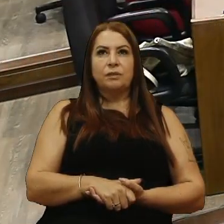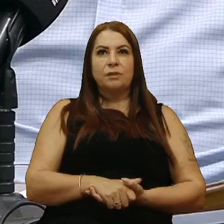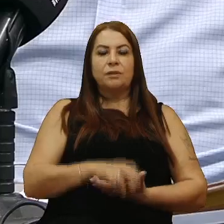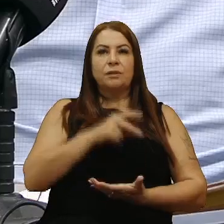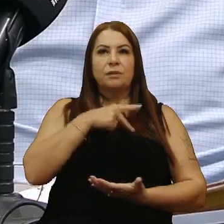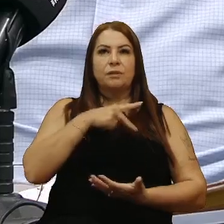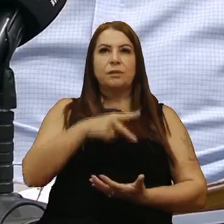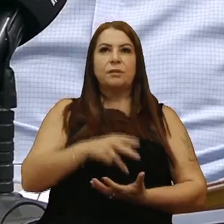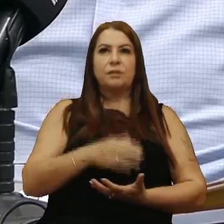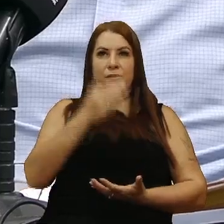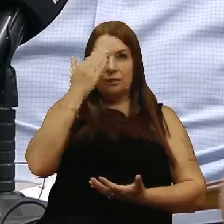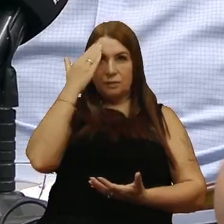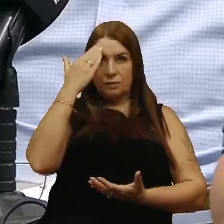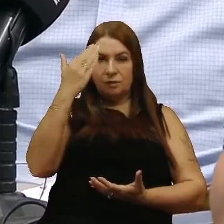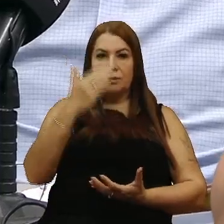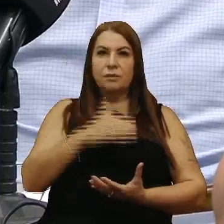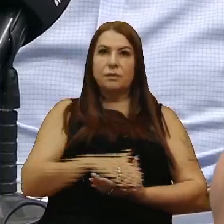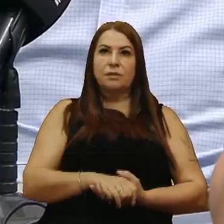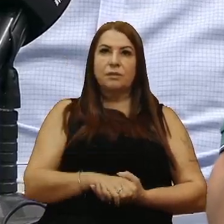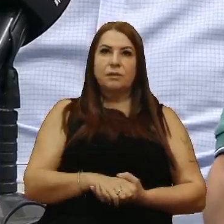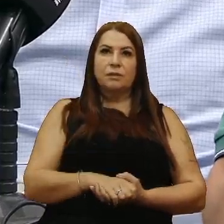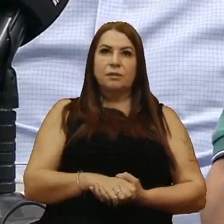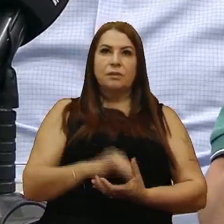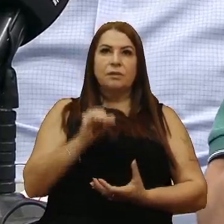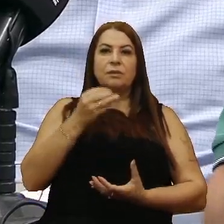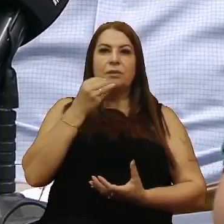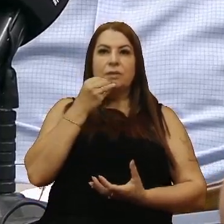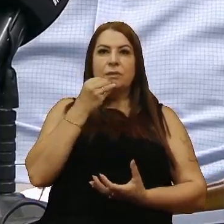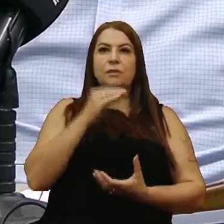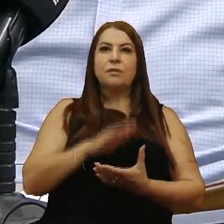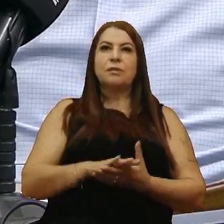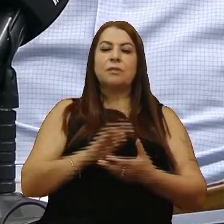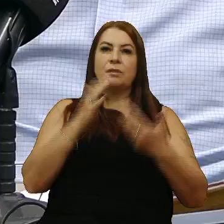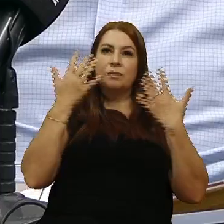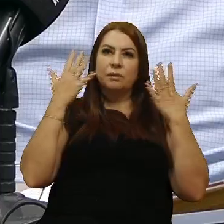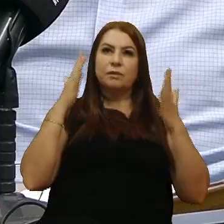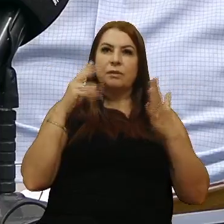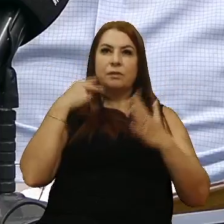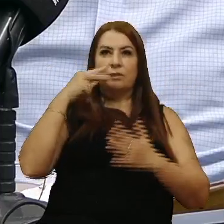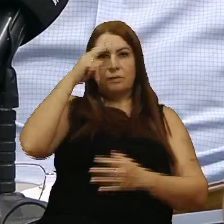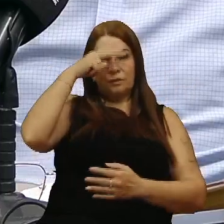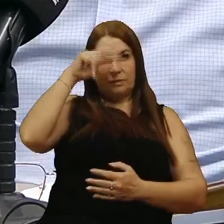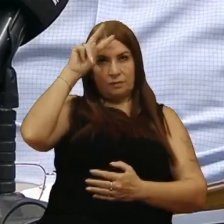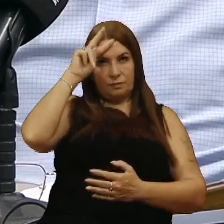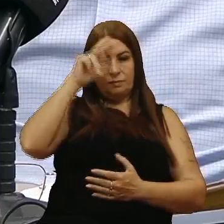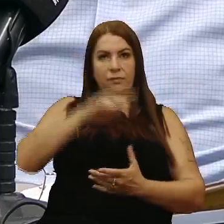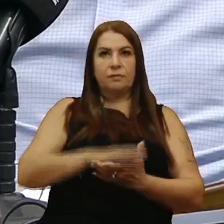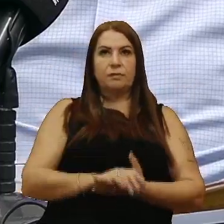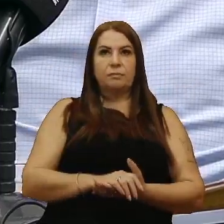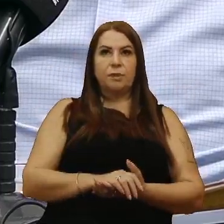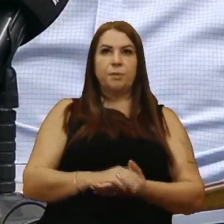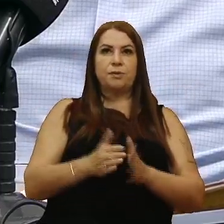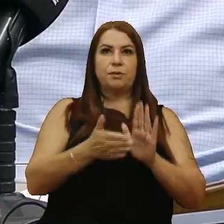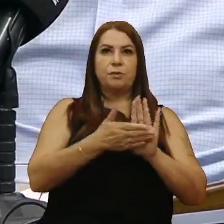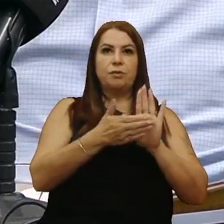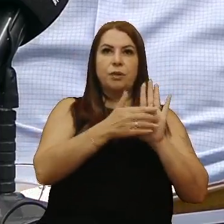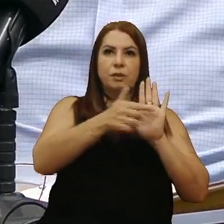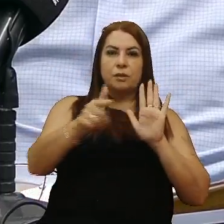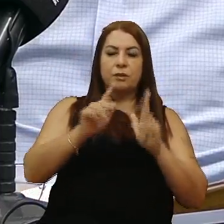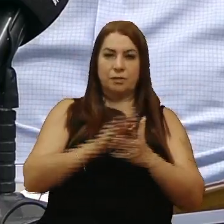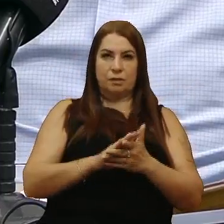senhor presidente. Obrigado pela oportunidade. Quero dar os parabéns para o vereador Edson pela proposição dessa